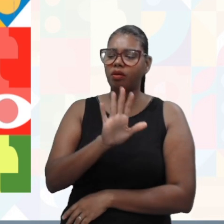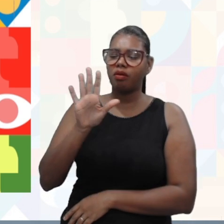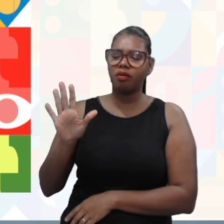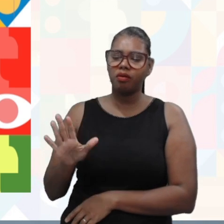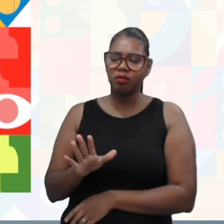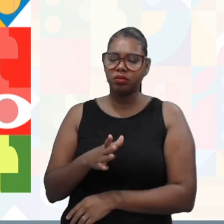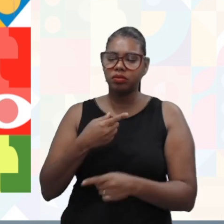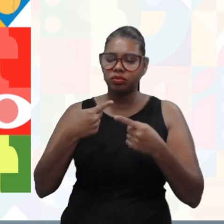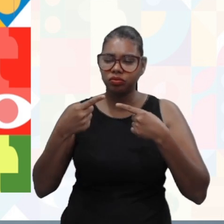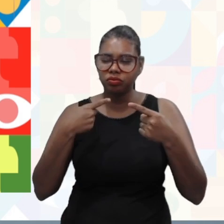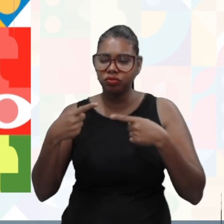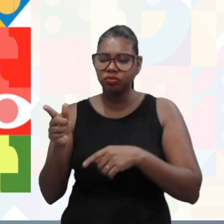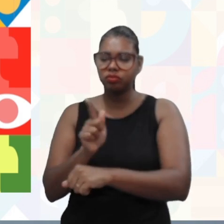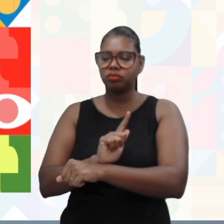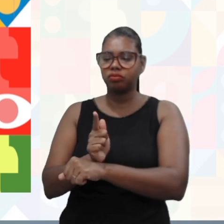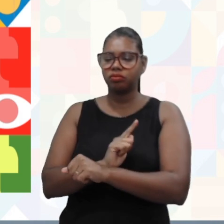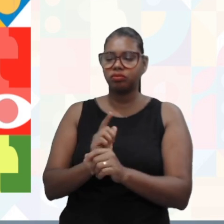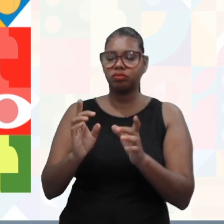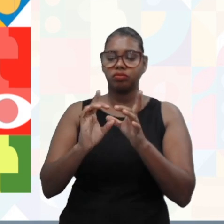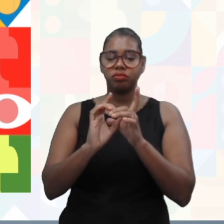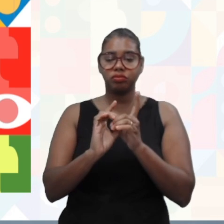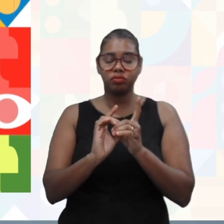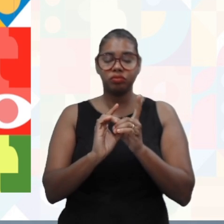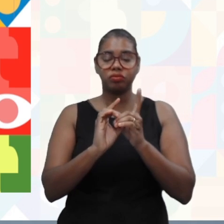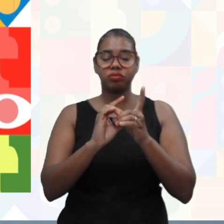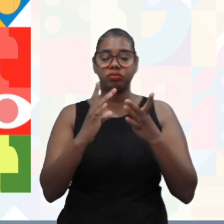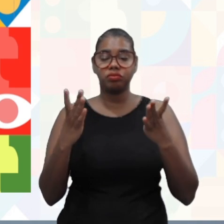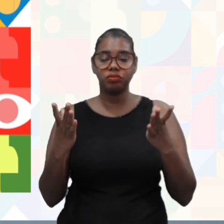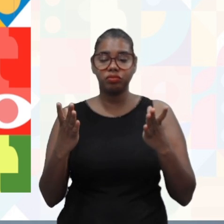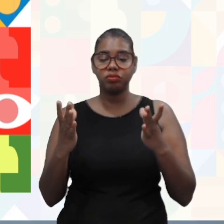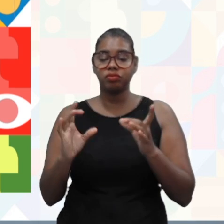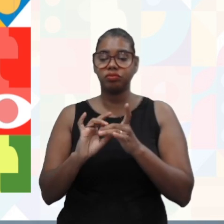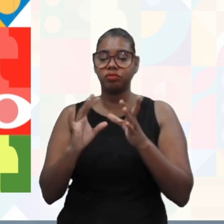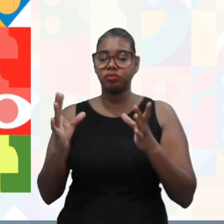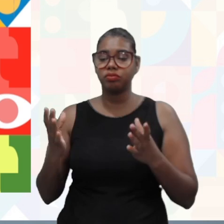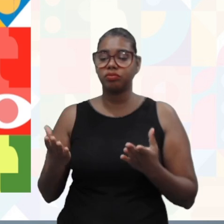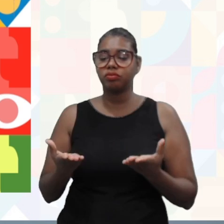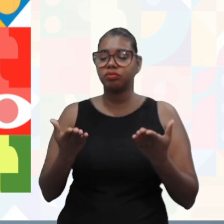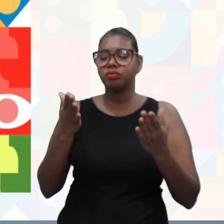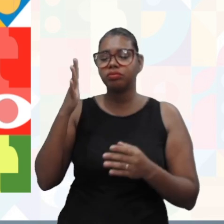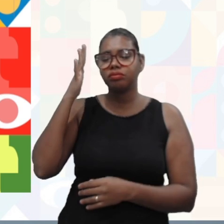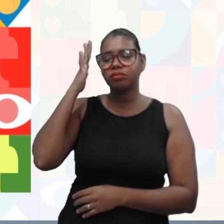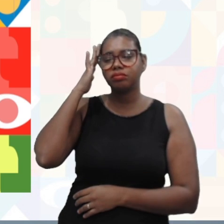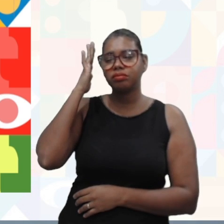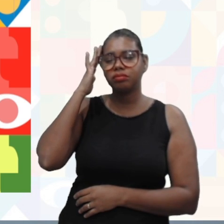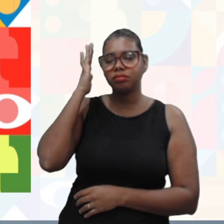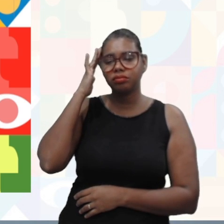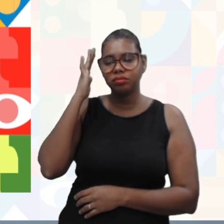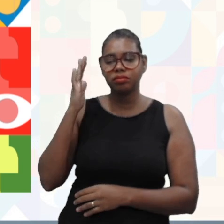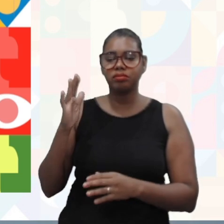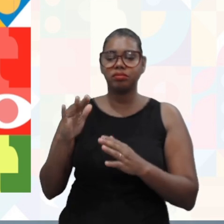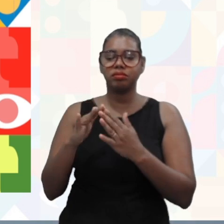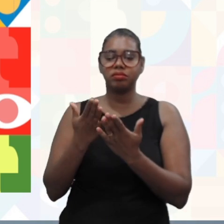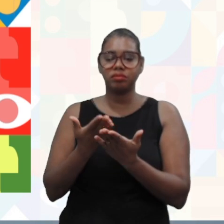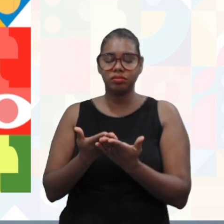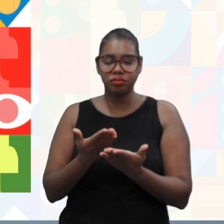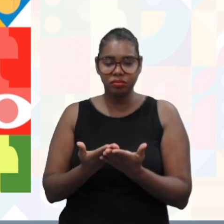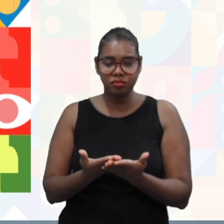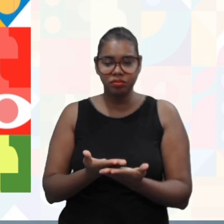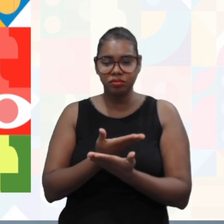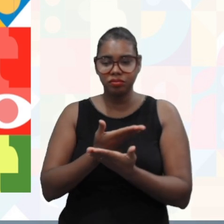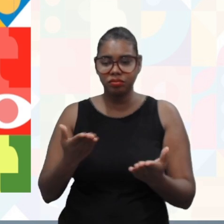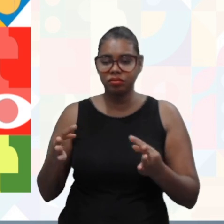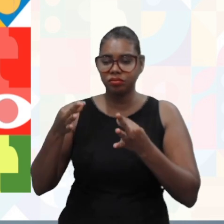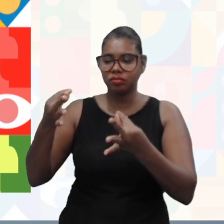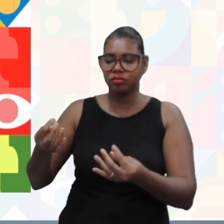dessa discussão da gestão democrática, a gente traz esse movimento de compreensão da escola como uma comunidade,